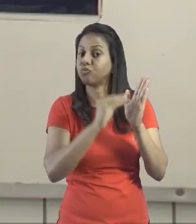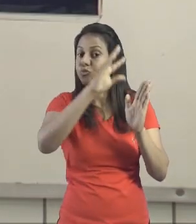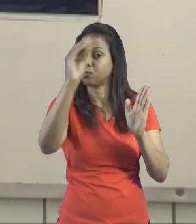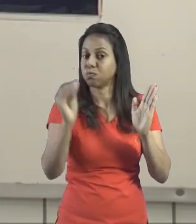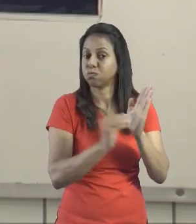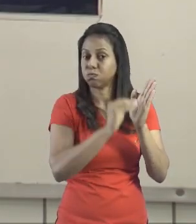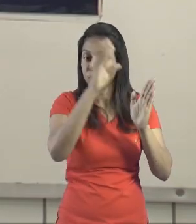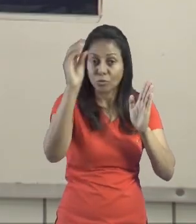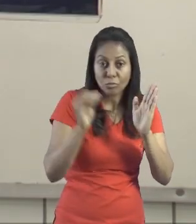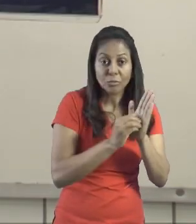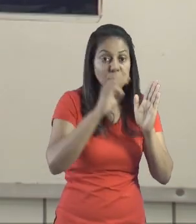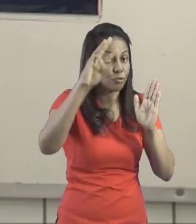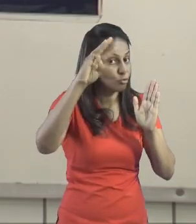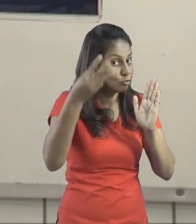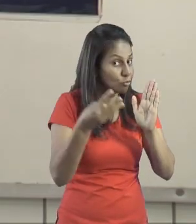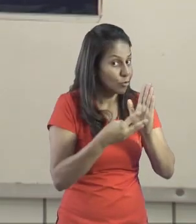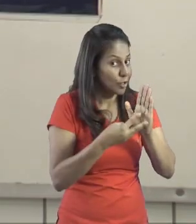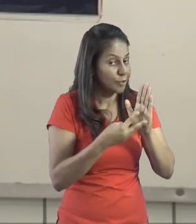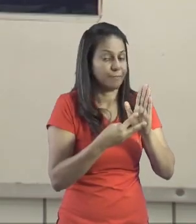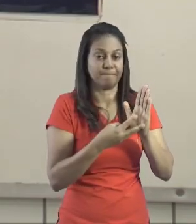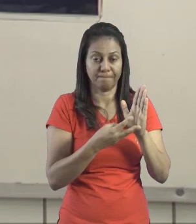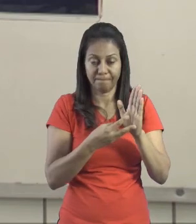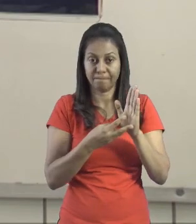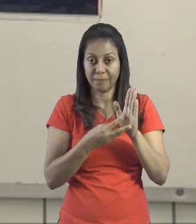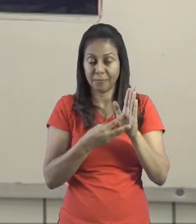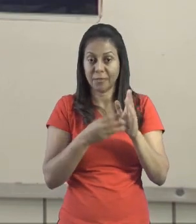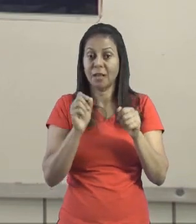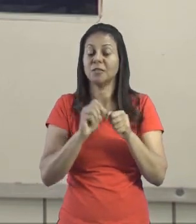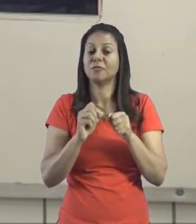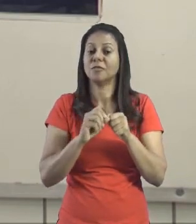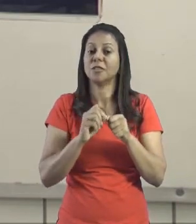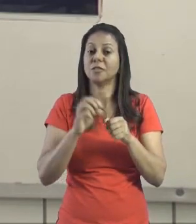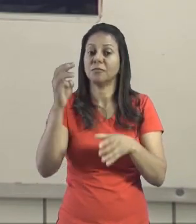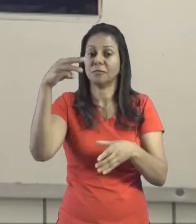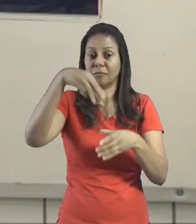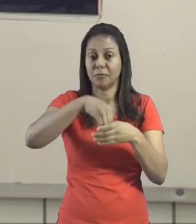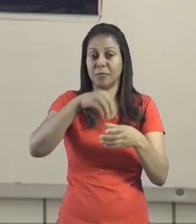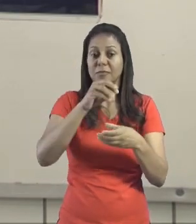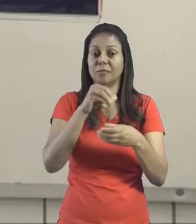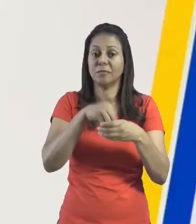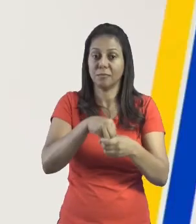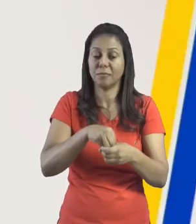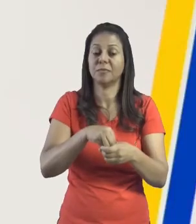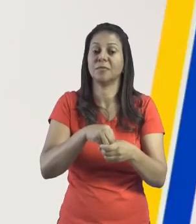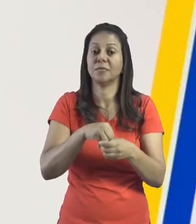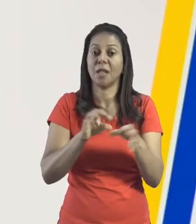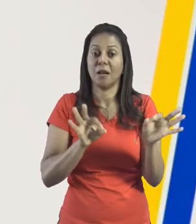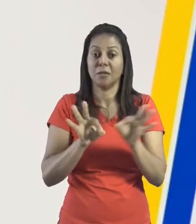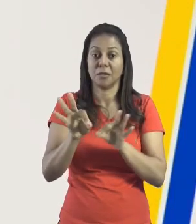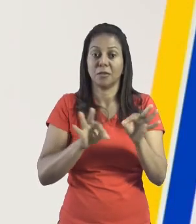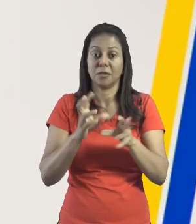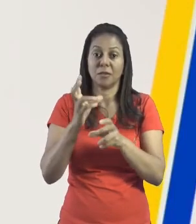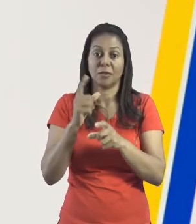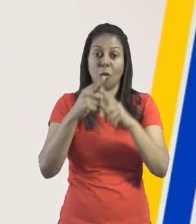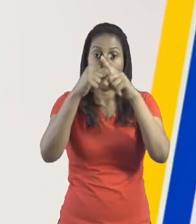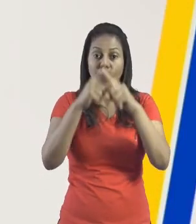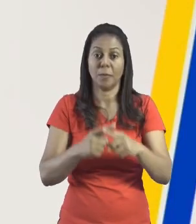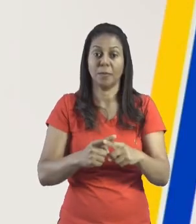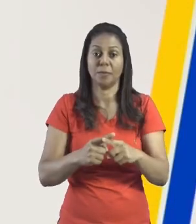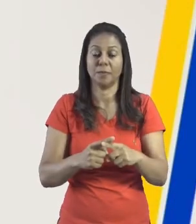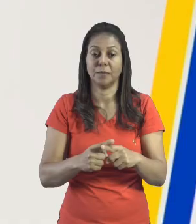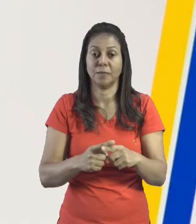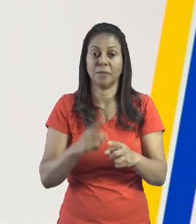o produto entre elas três. Ao fazer isso, nós vamos agora fazer uma multiplicação